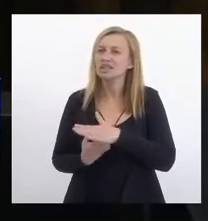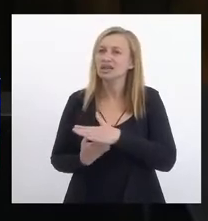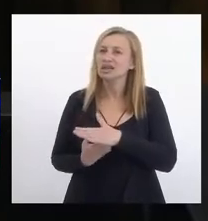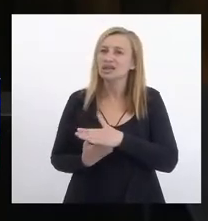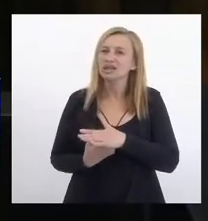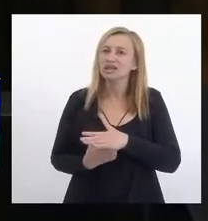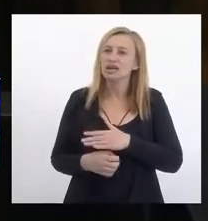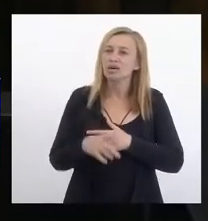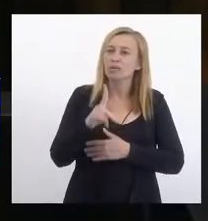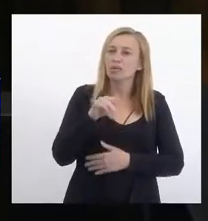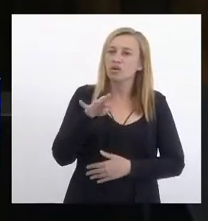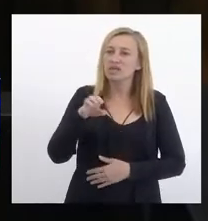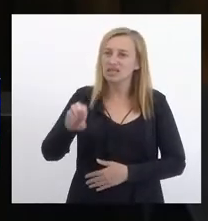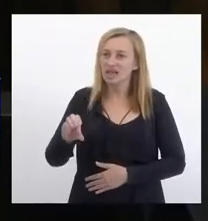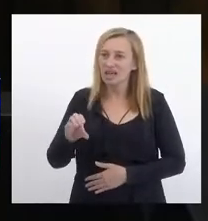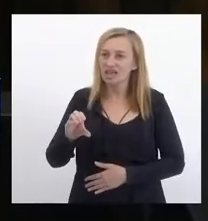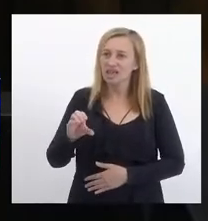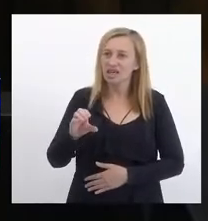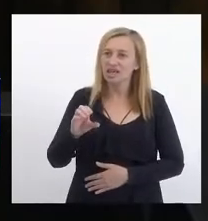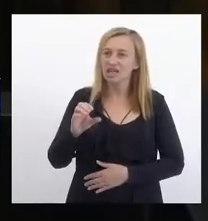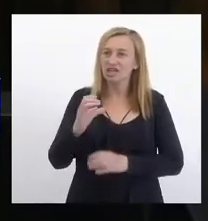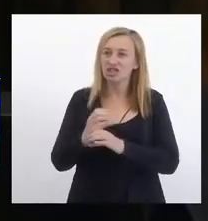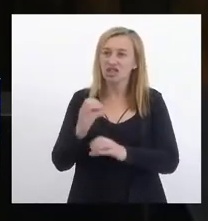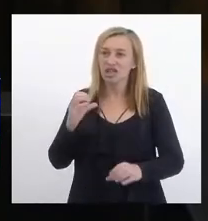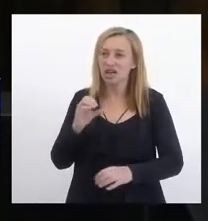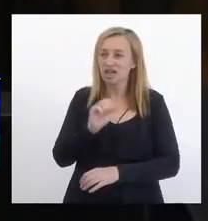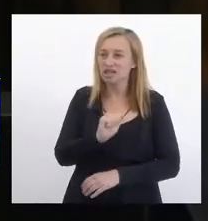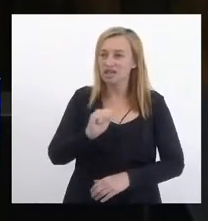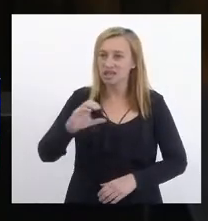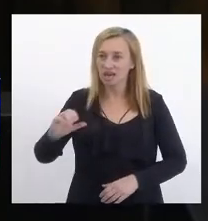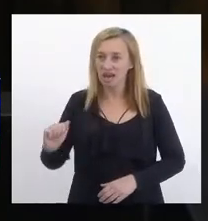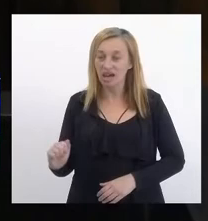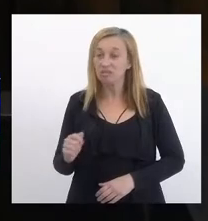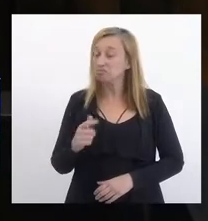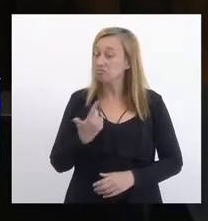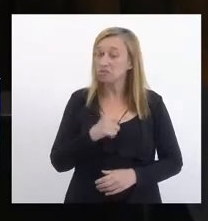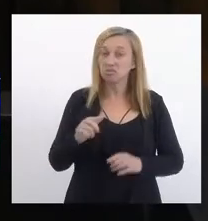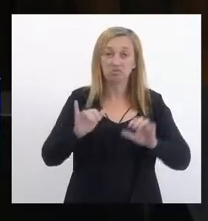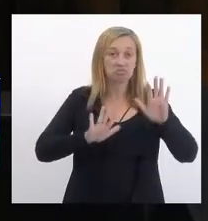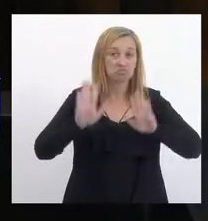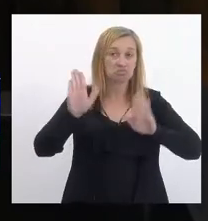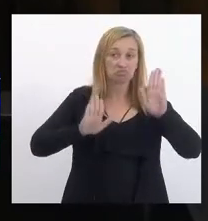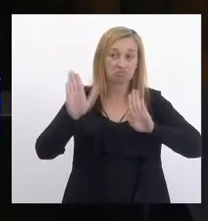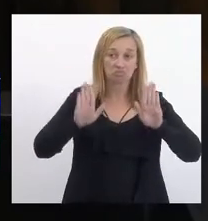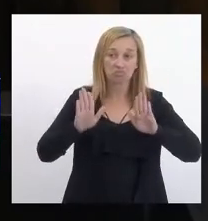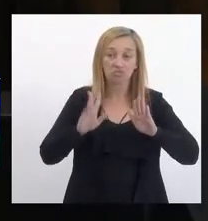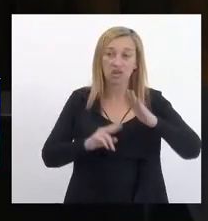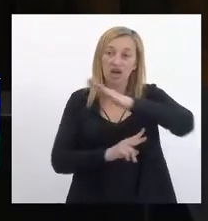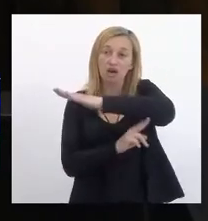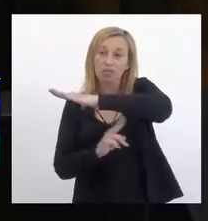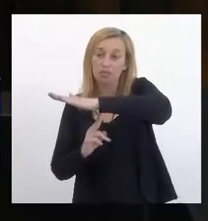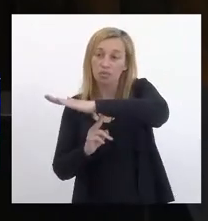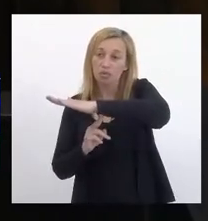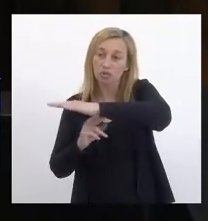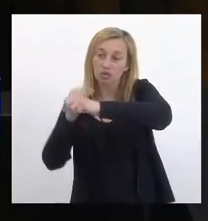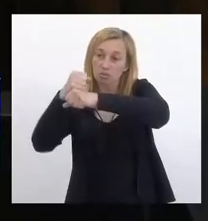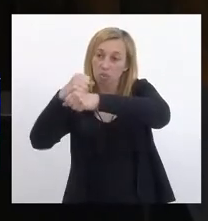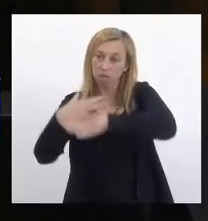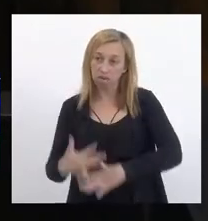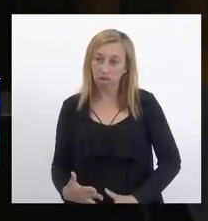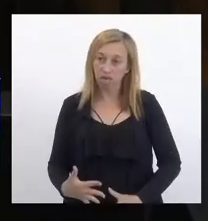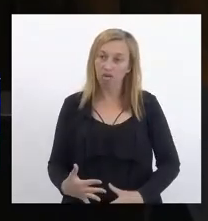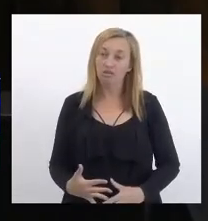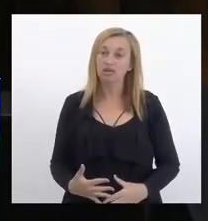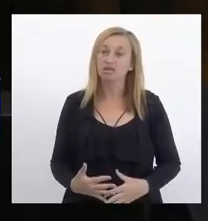a Prosec Engenharias S.A., não foi feita uma licitação, a ponte caiu e para retirada